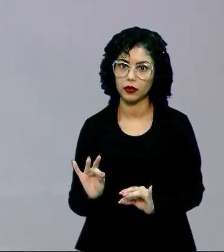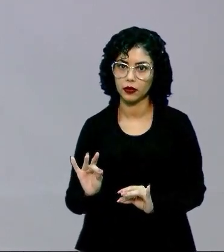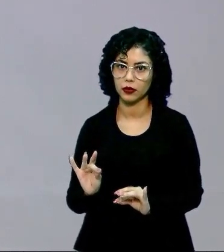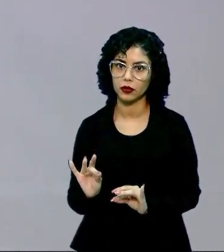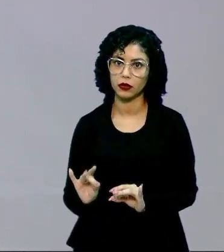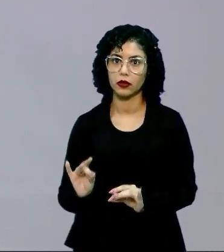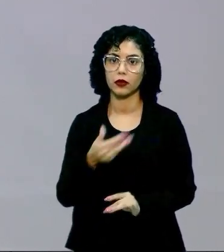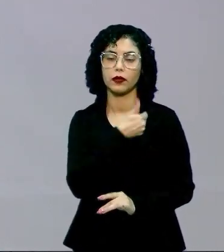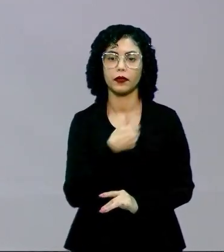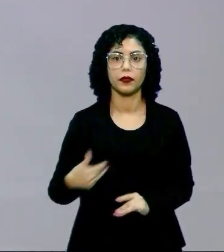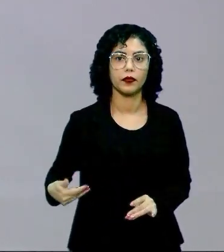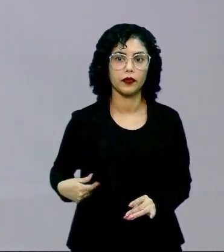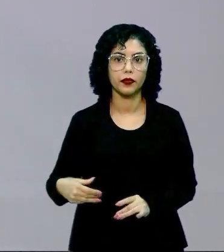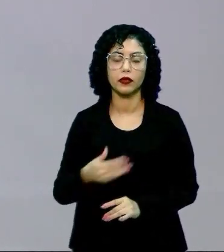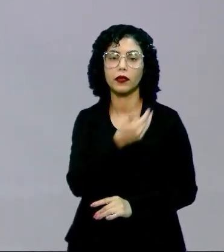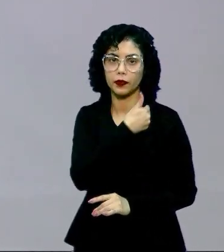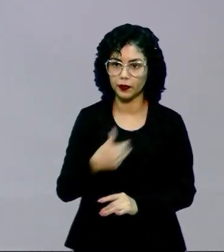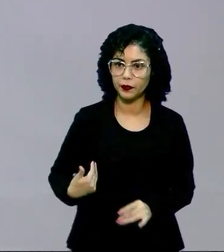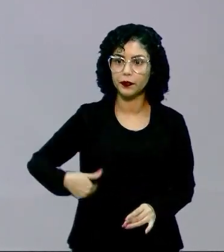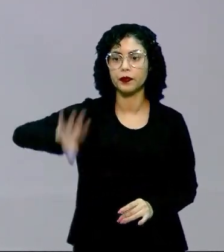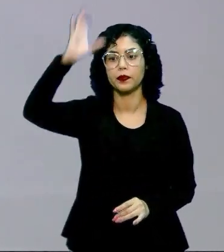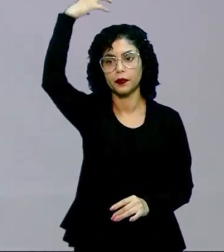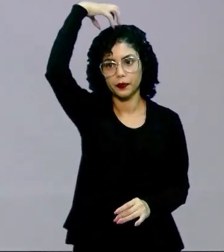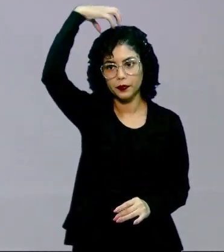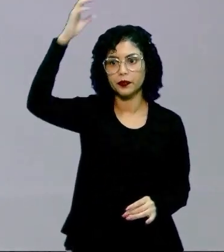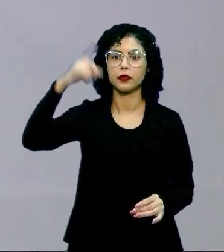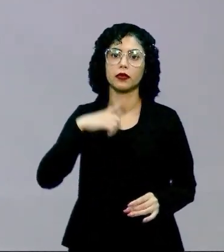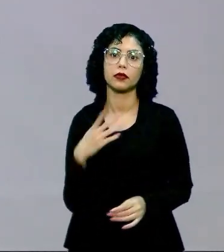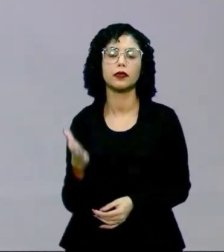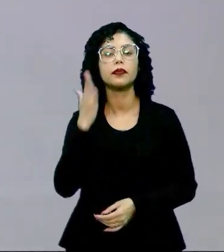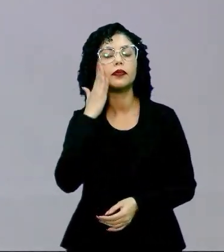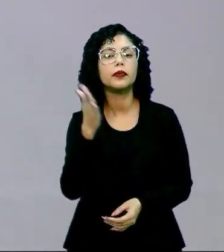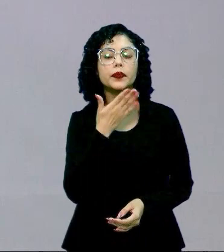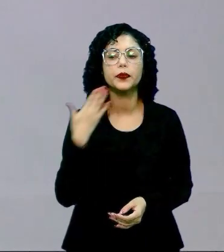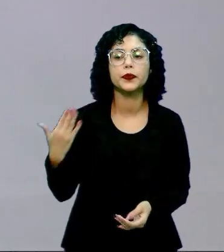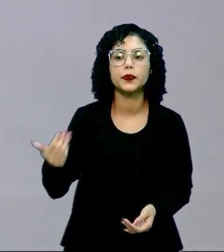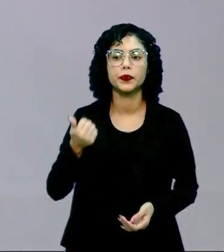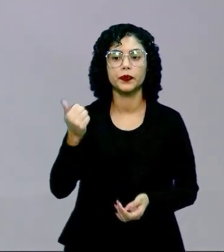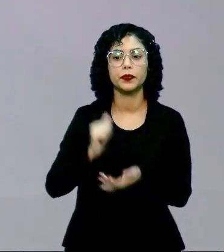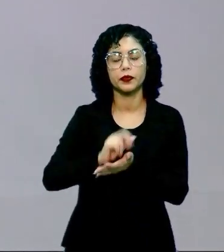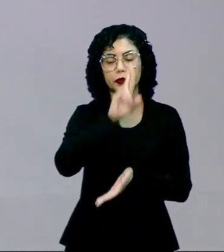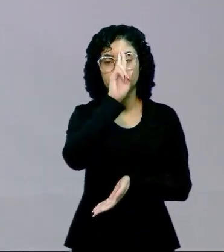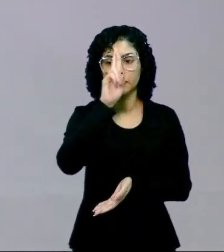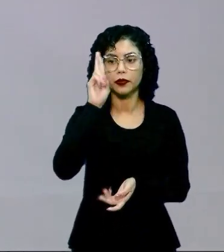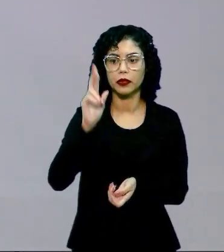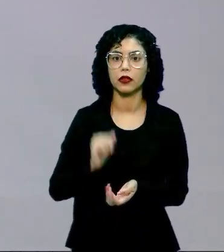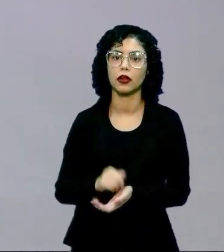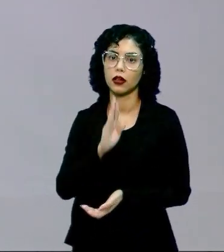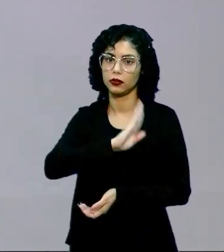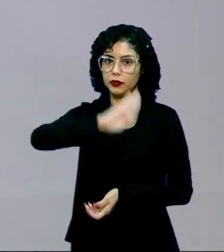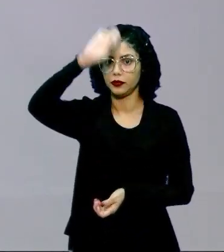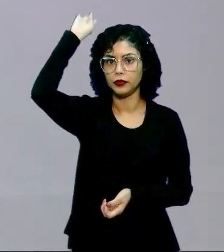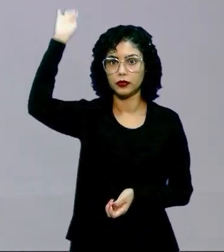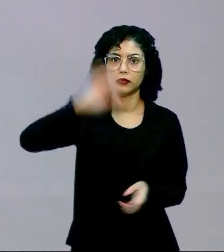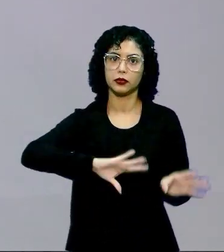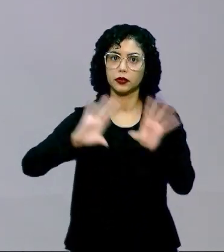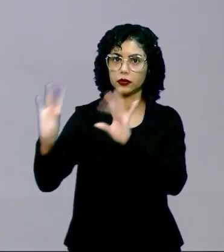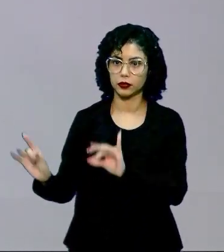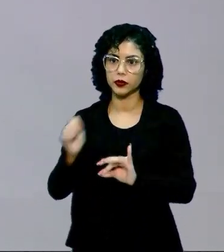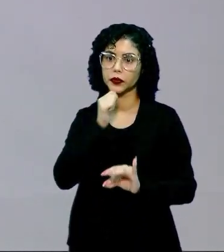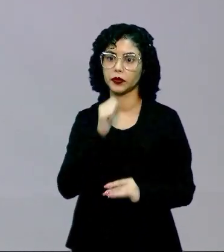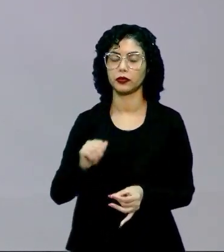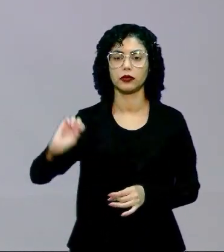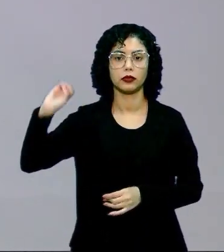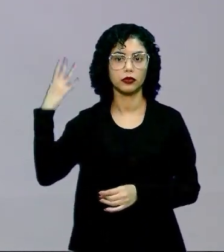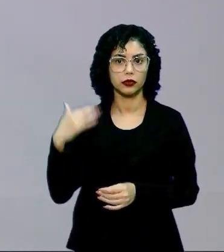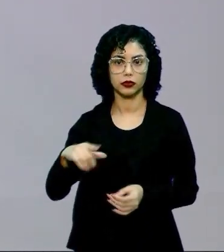de república e de monarquia, para que a gente possa compreender melhor, né, a história de Roma através das questões